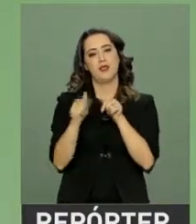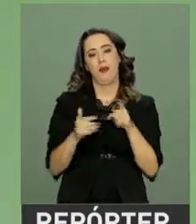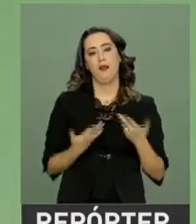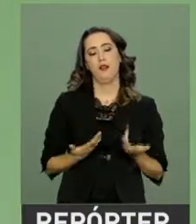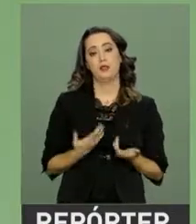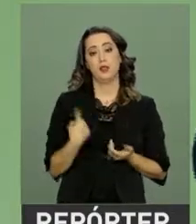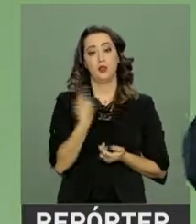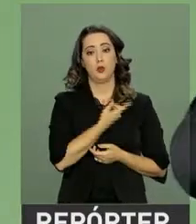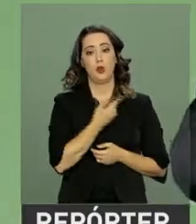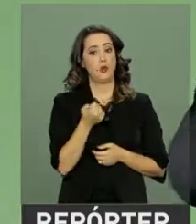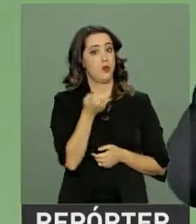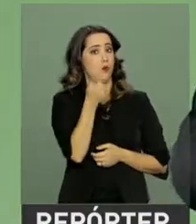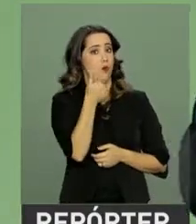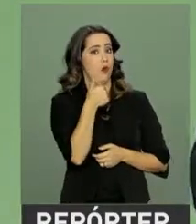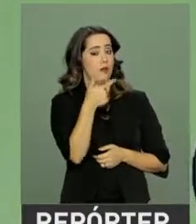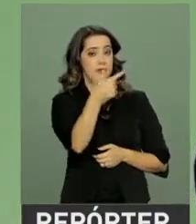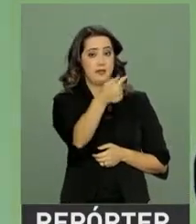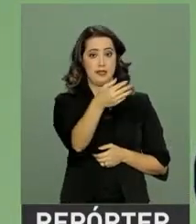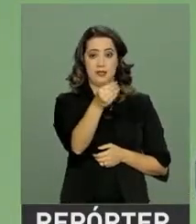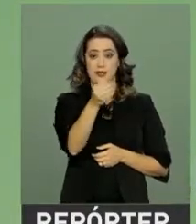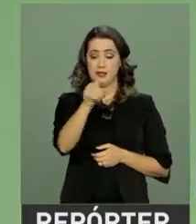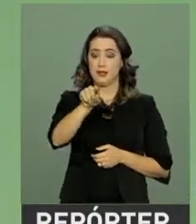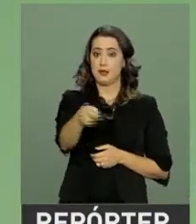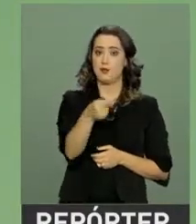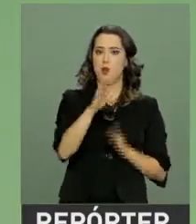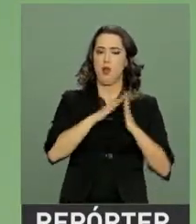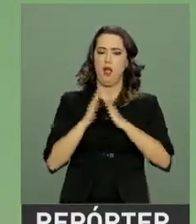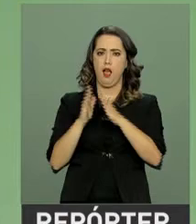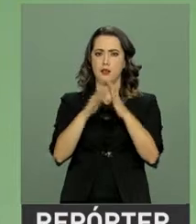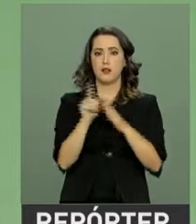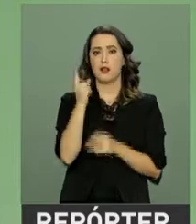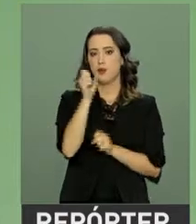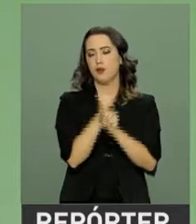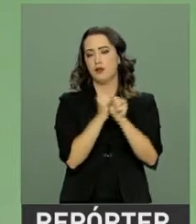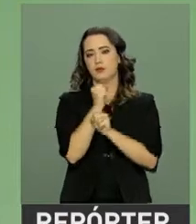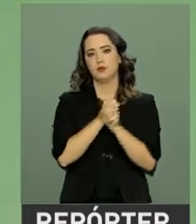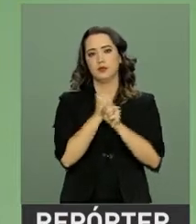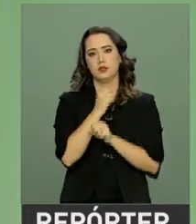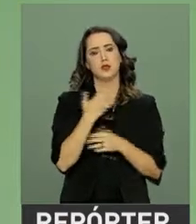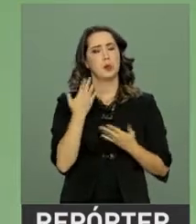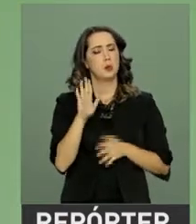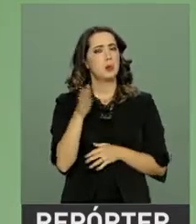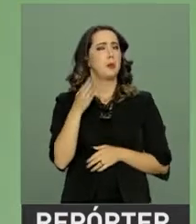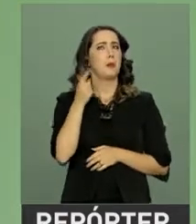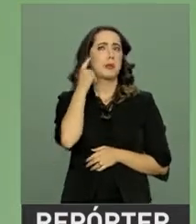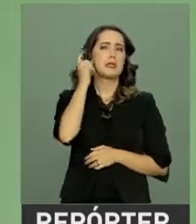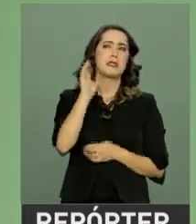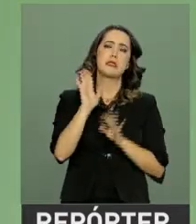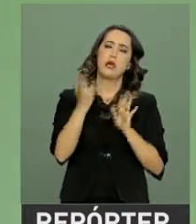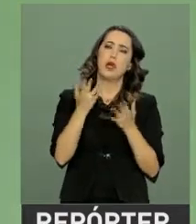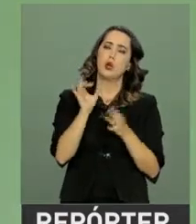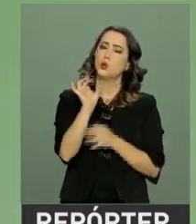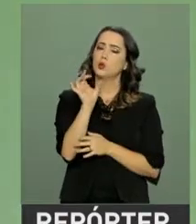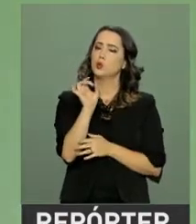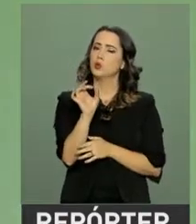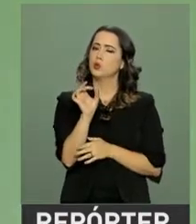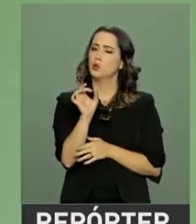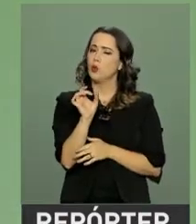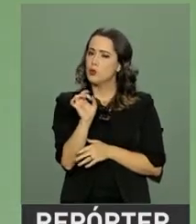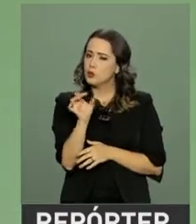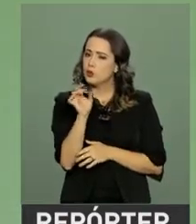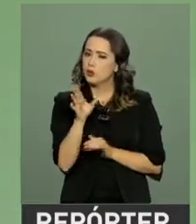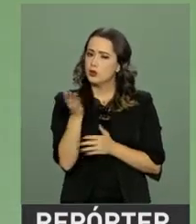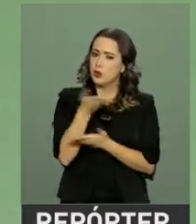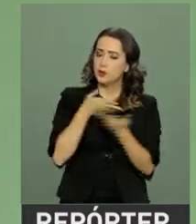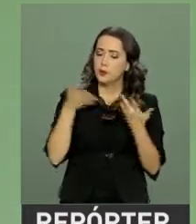quase 700 mil casas durante o ano nós estamos pensando não apenas na